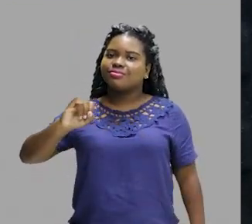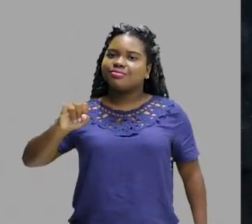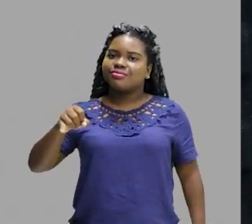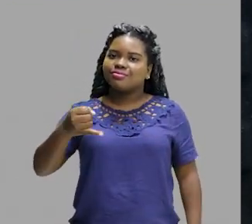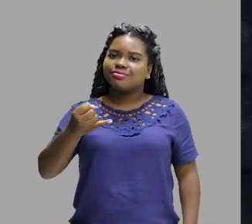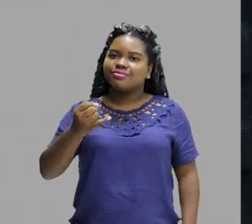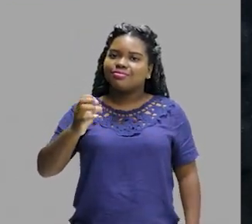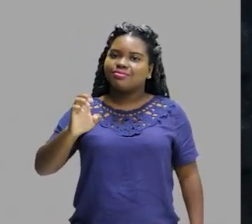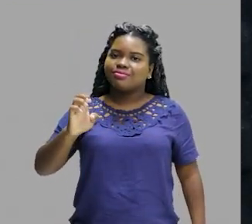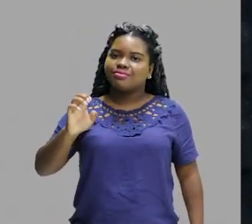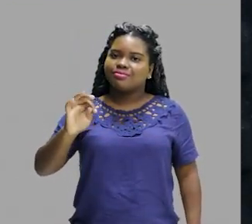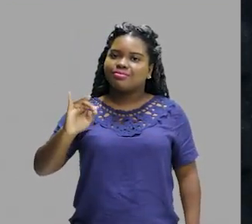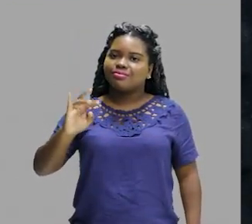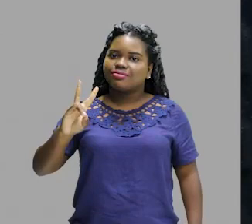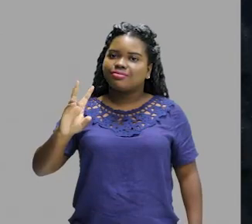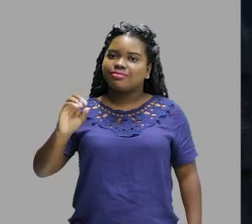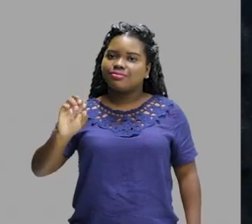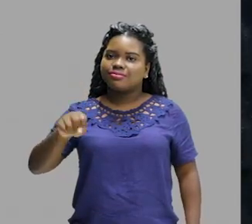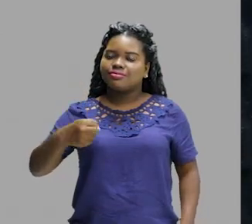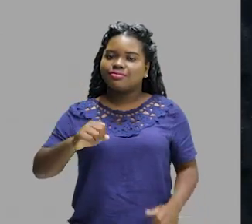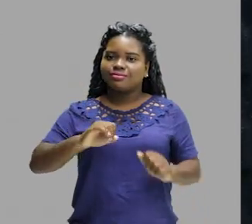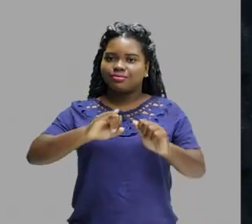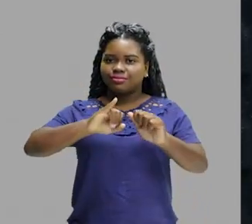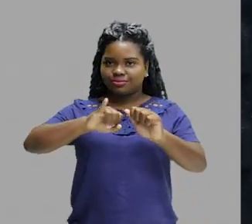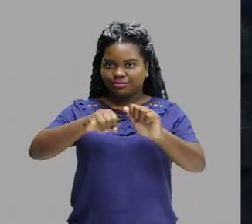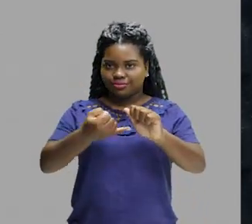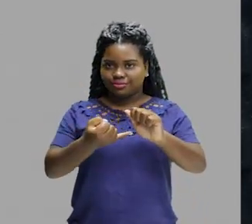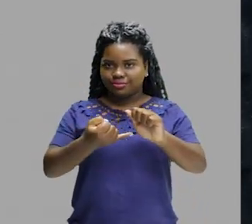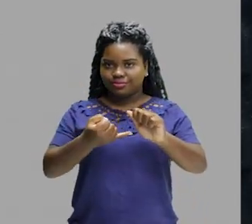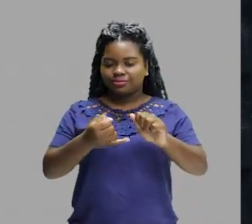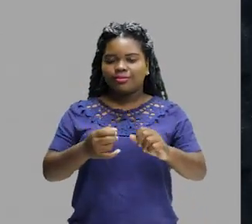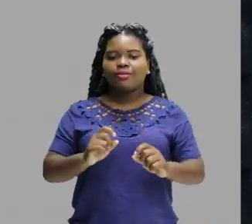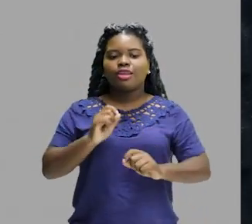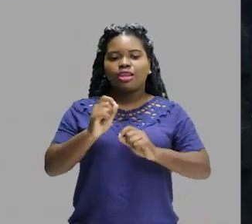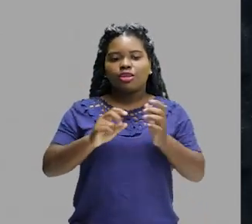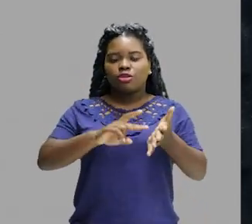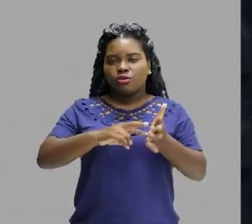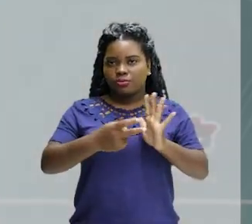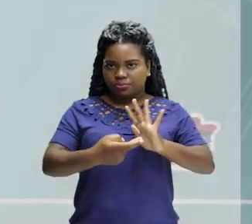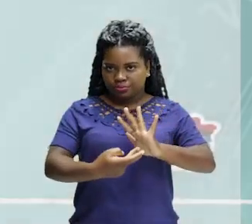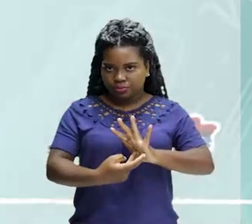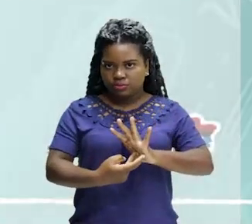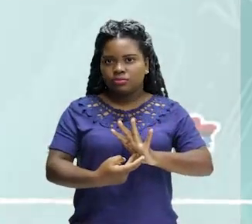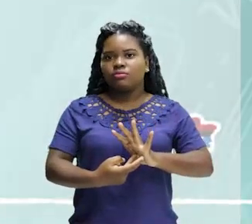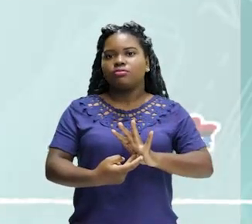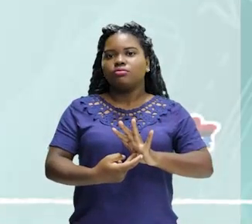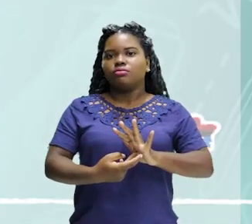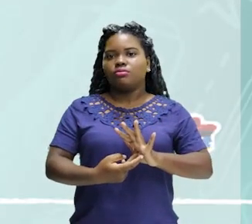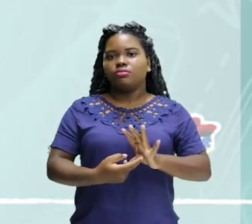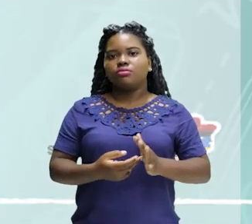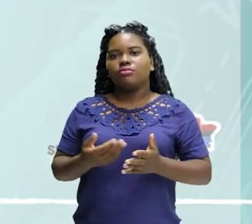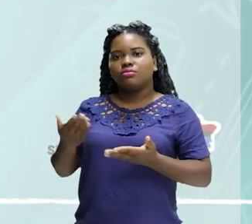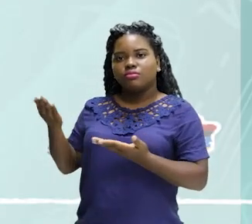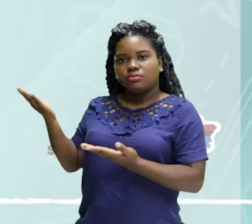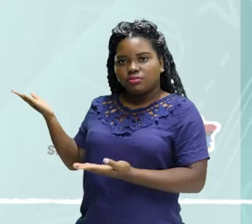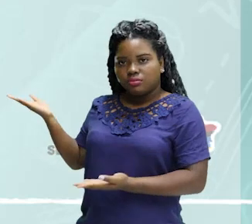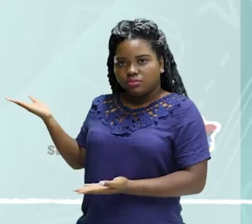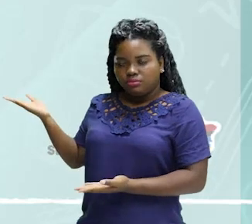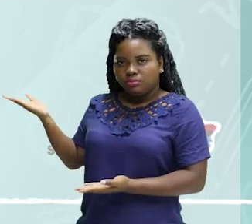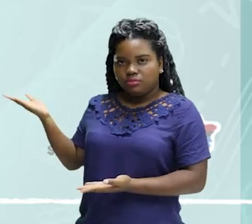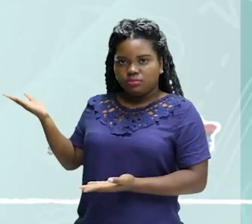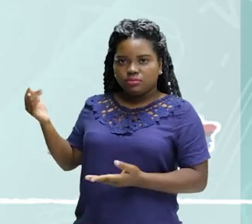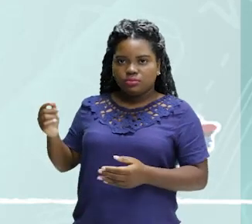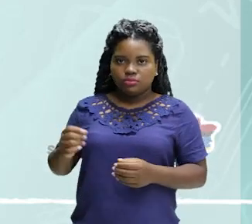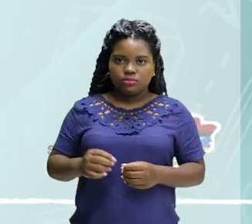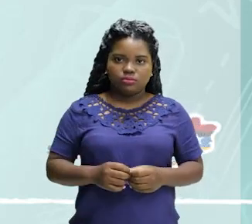O que isso tudo significa, tá? Então, o particípio possui duas formas, a dos verbos terminados